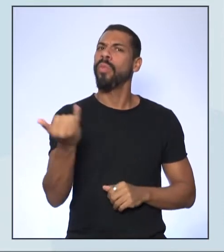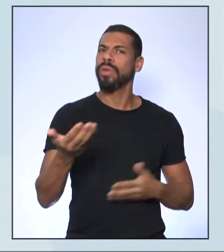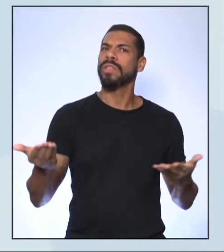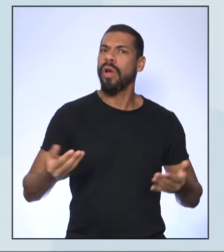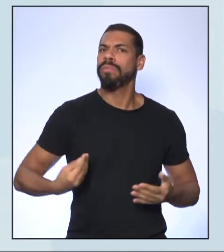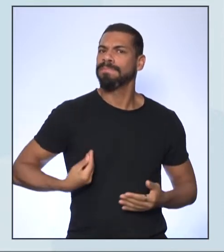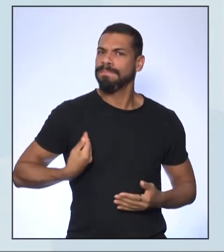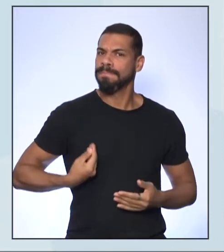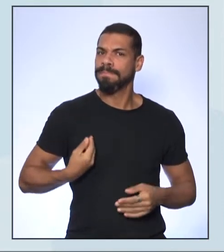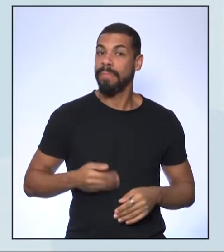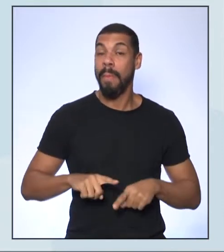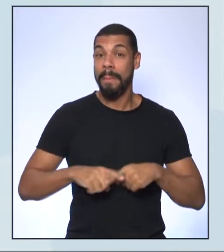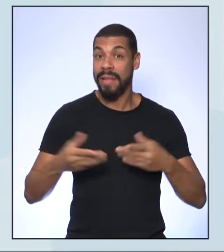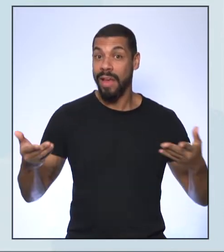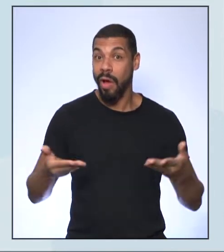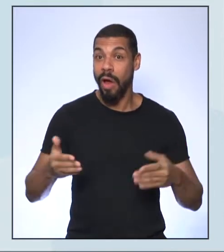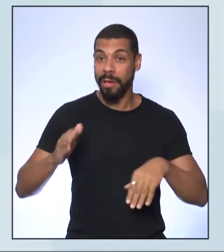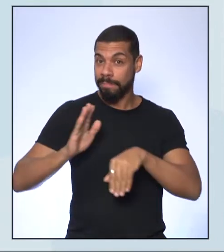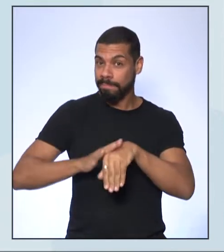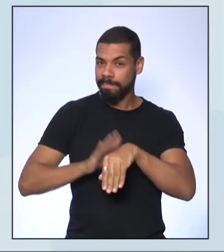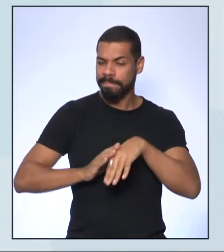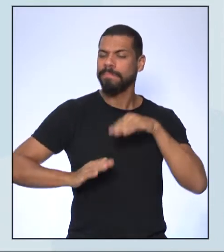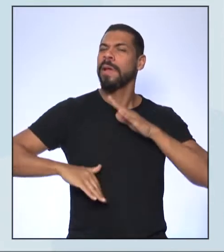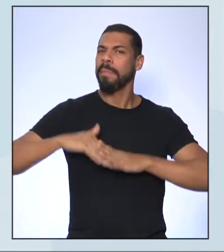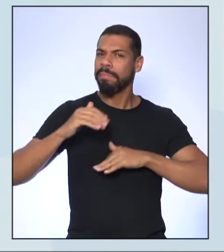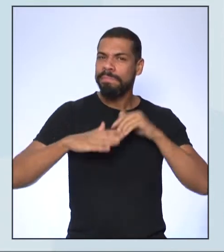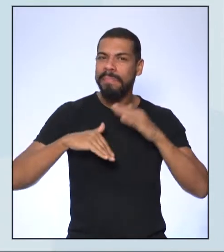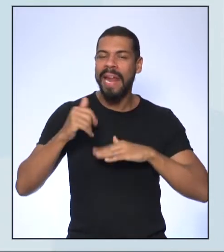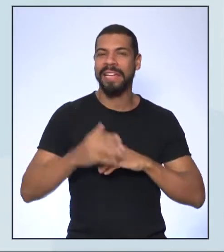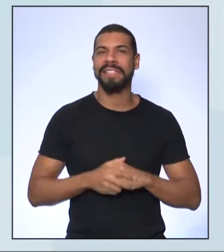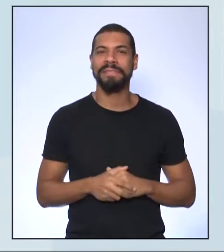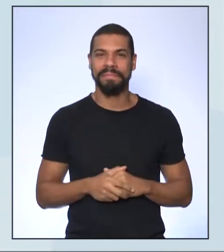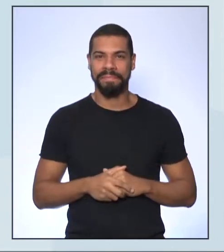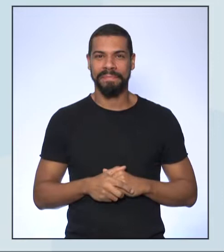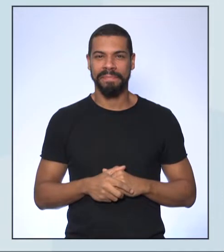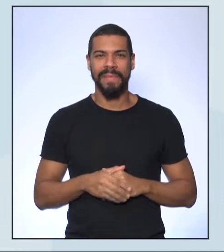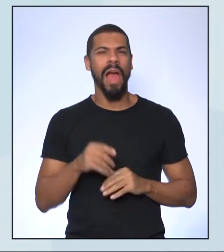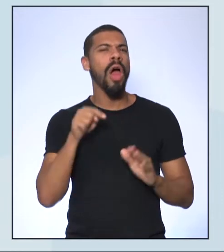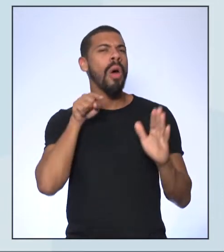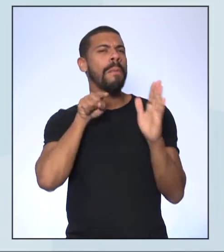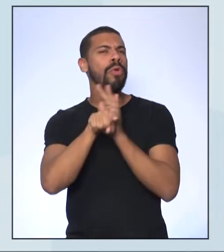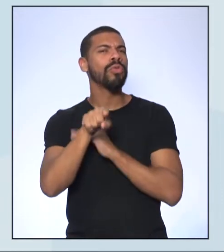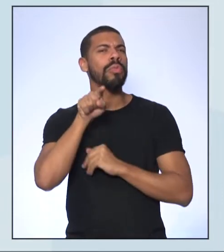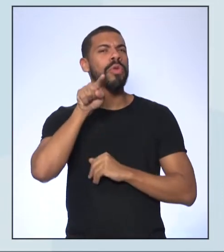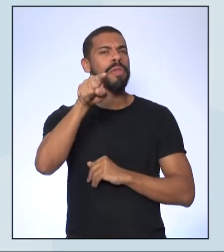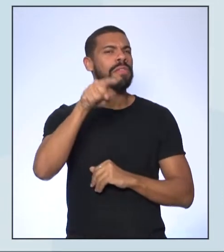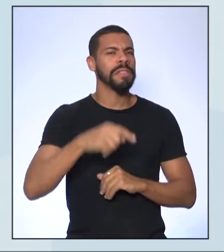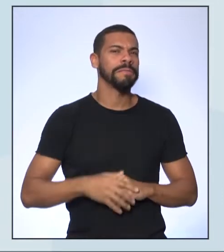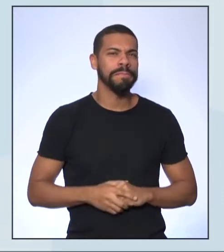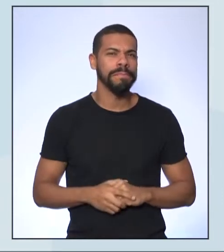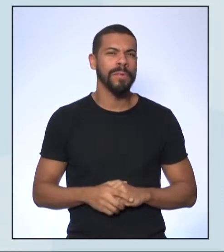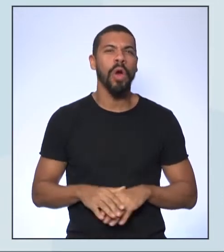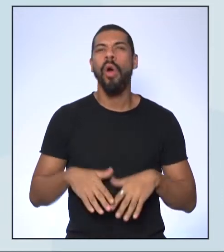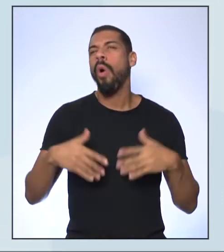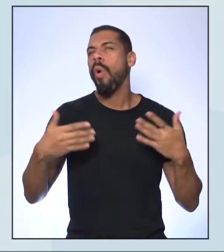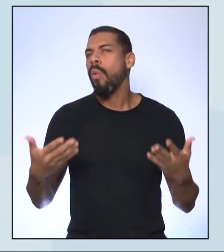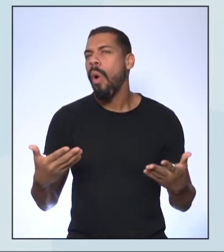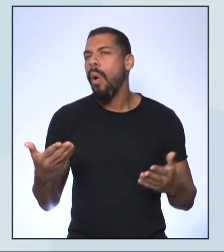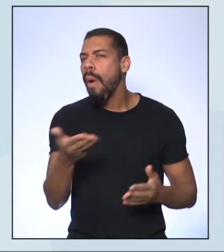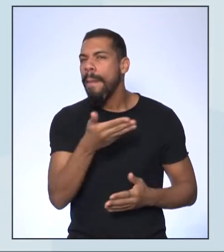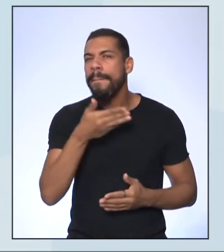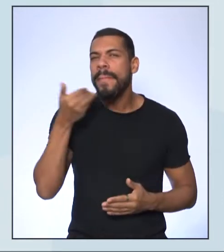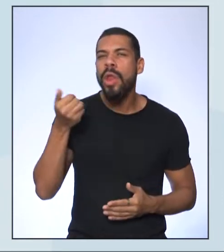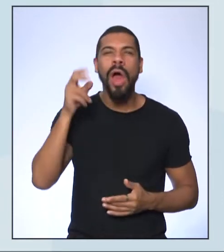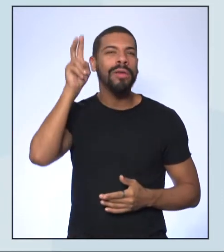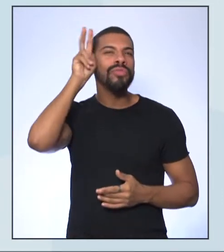vai colocar a mão na massa. Então a gente vai produzir. E aí fica uma pergunta para vocês. Qual que seria a melhor